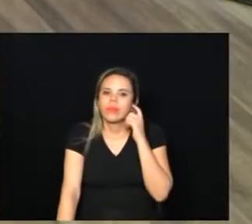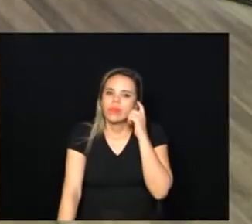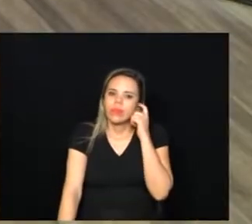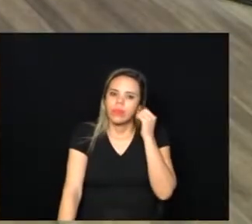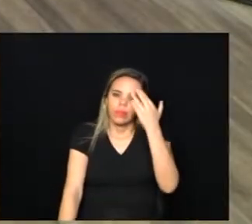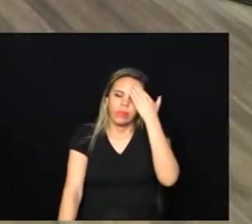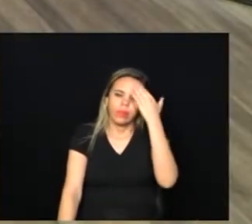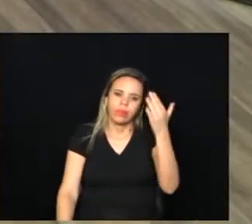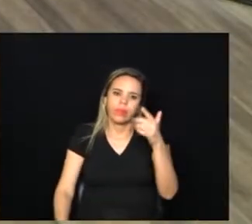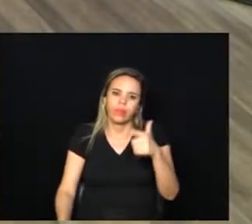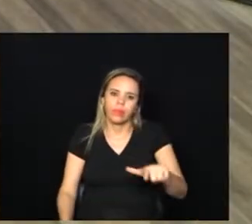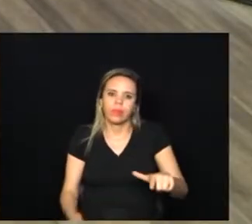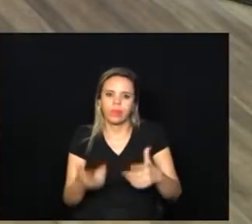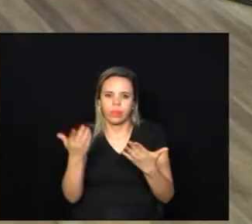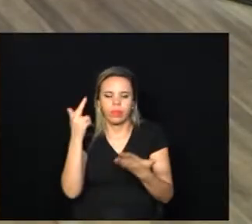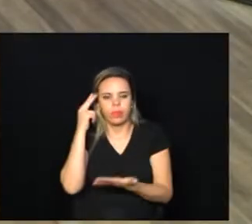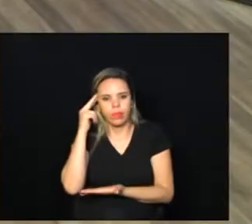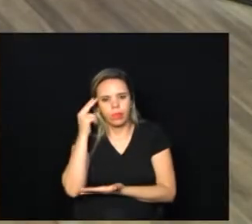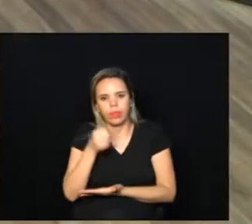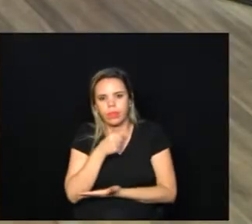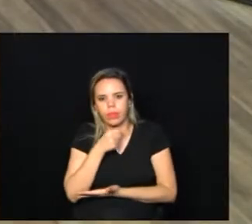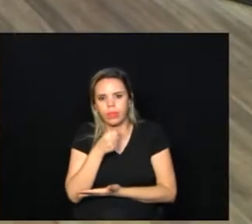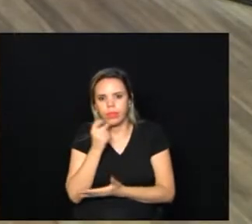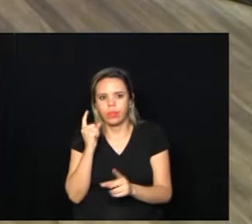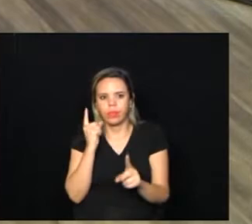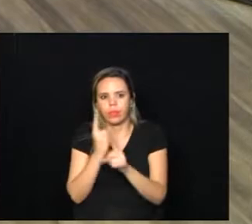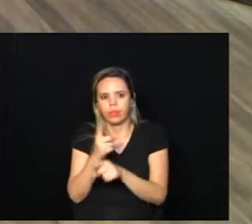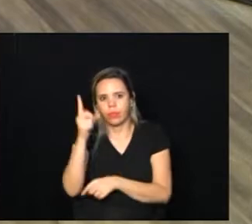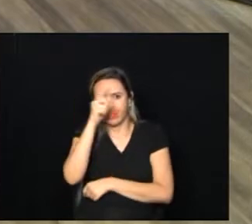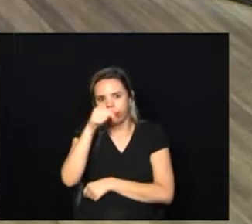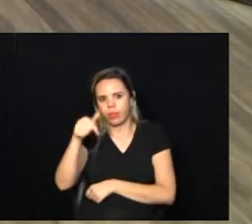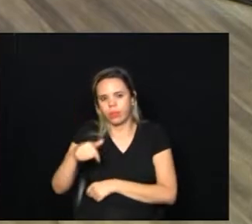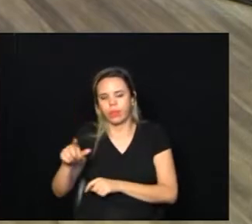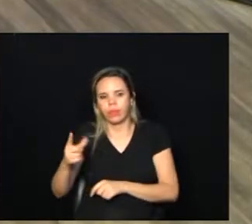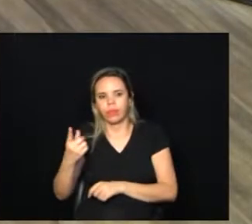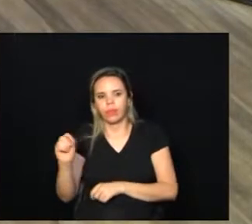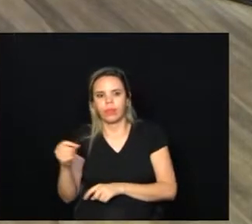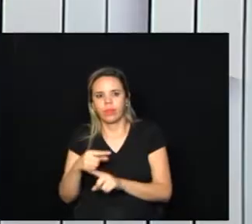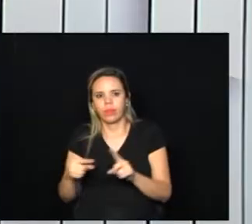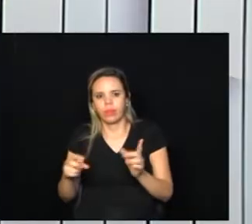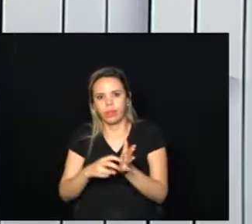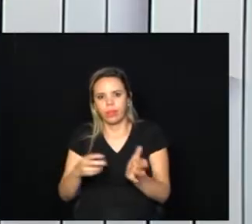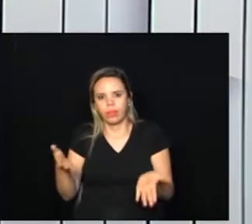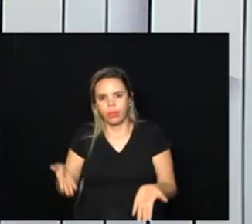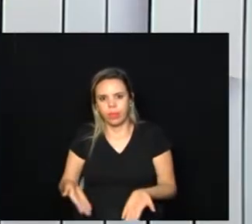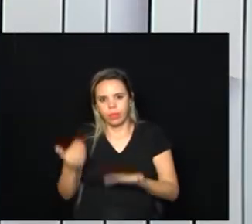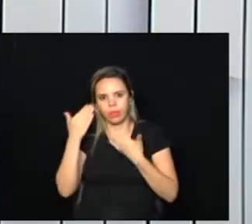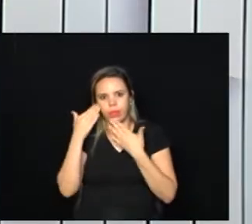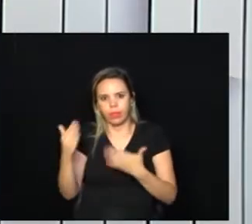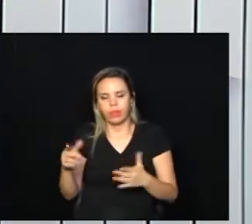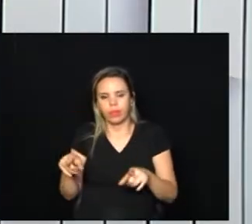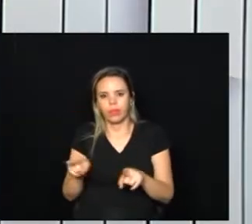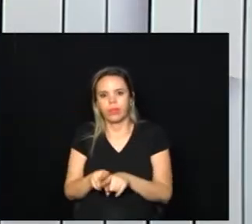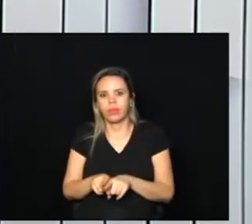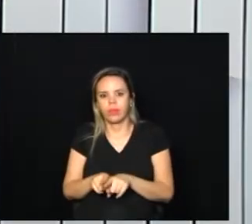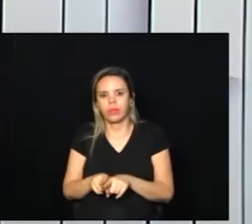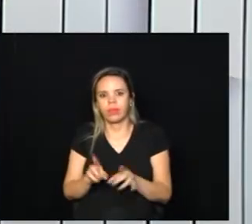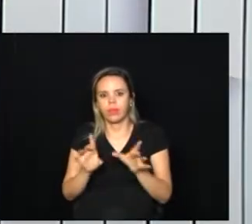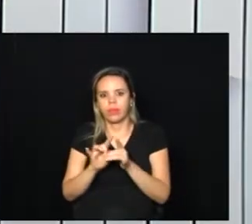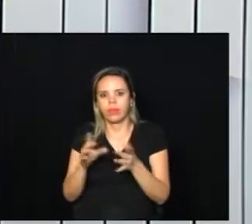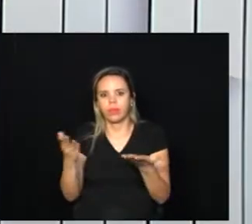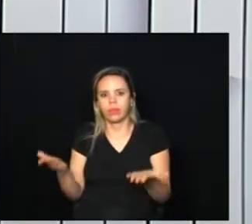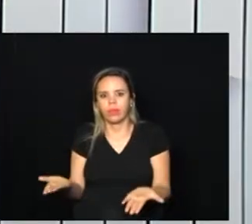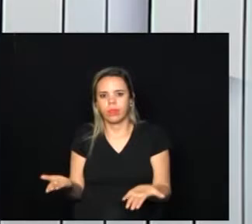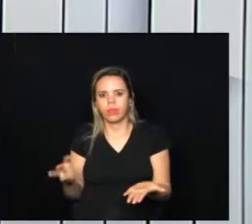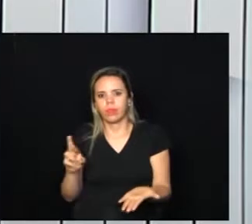Muito obrigado novamente a você, André Aranha. Nos vemos no domingo às 10h30 da manhã e agradeço também a